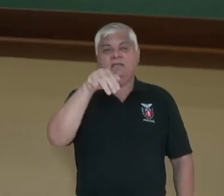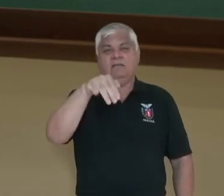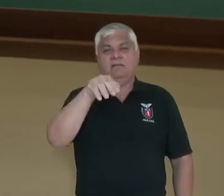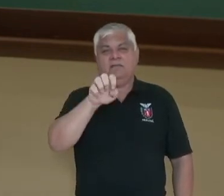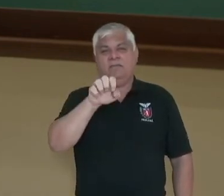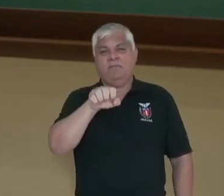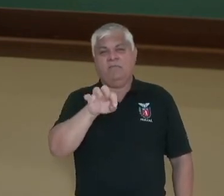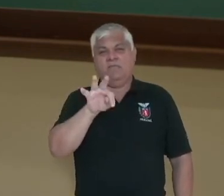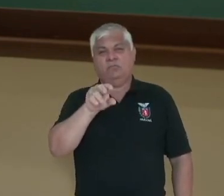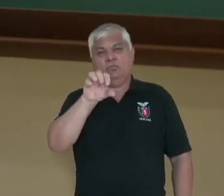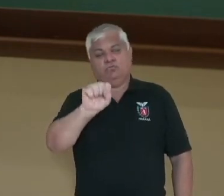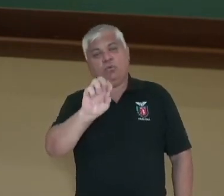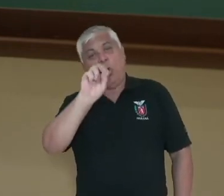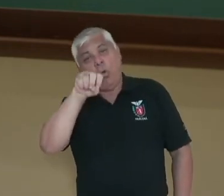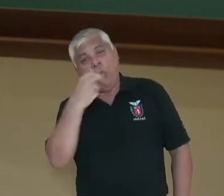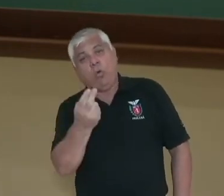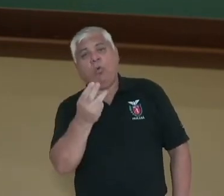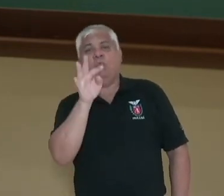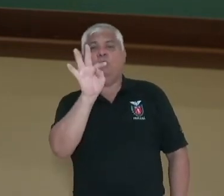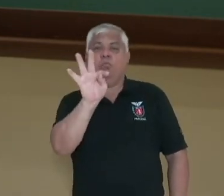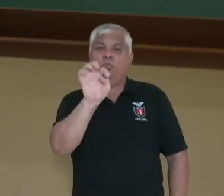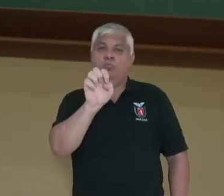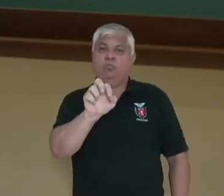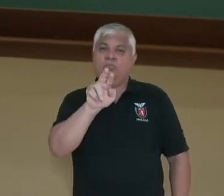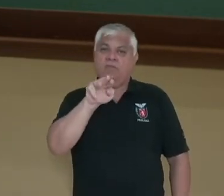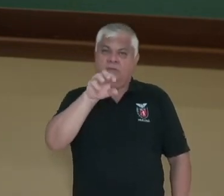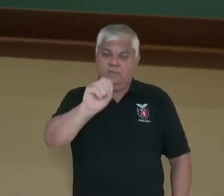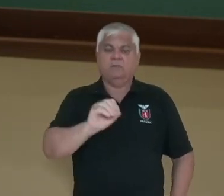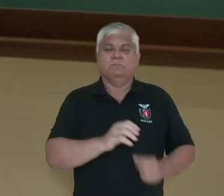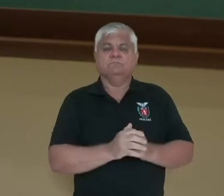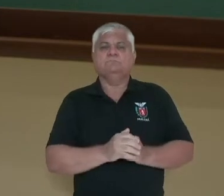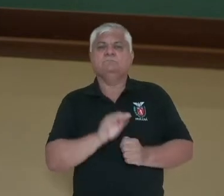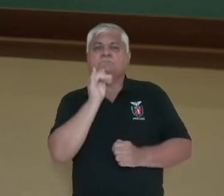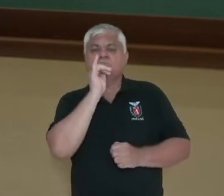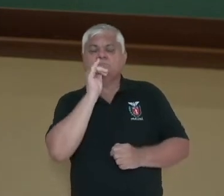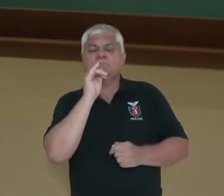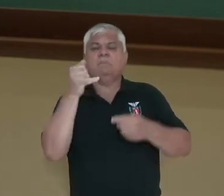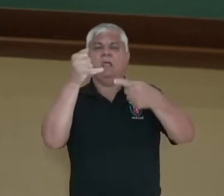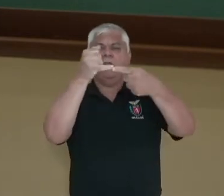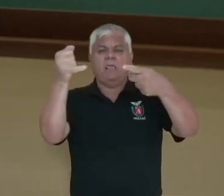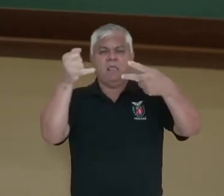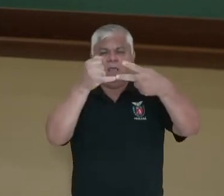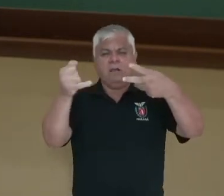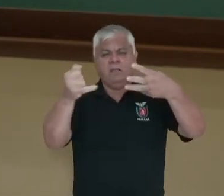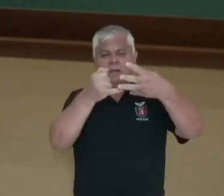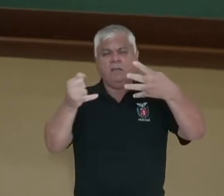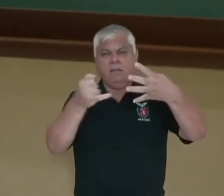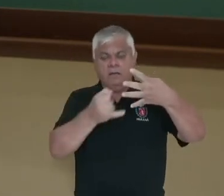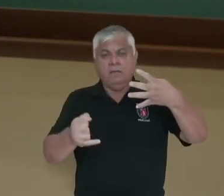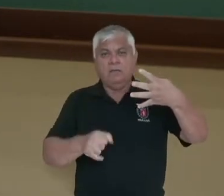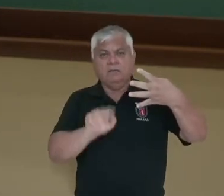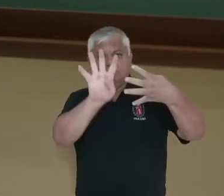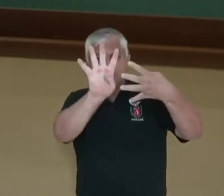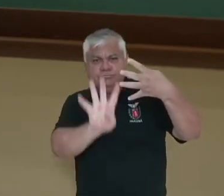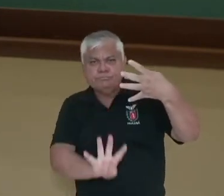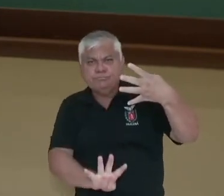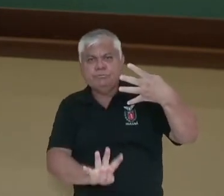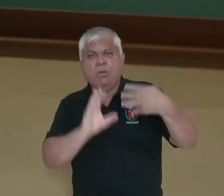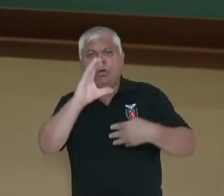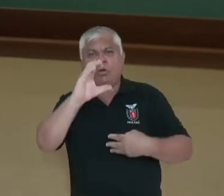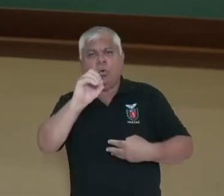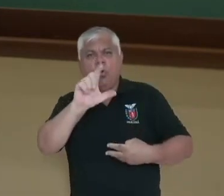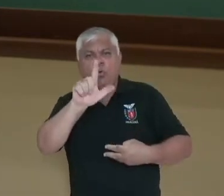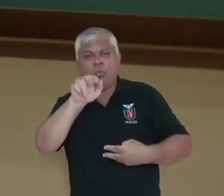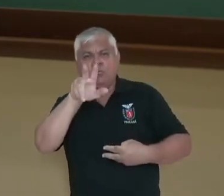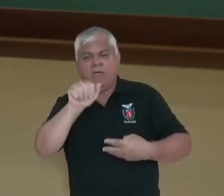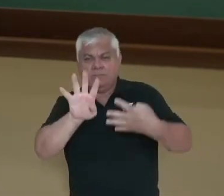ou termos. E agora, né, já sabemos as linhas, colunas, então nós vamos aprender a